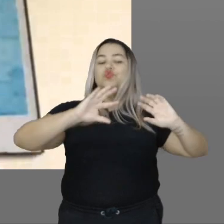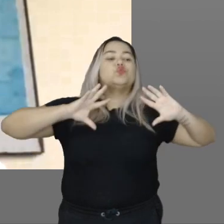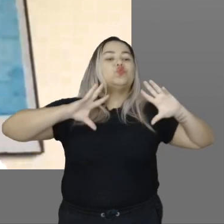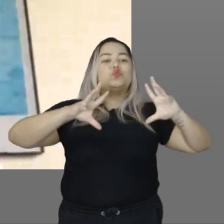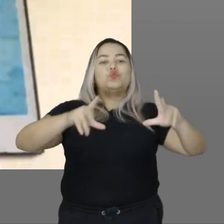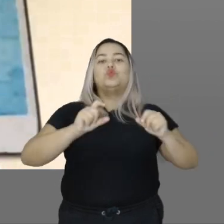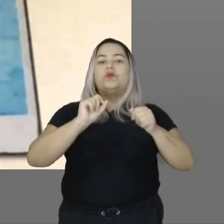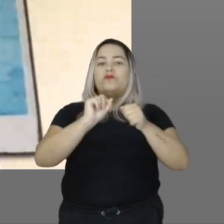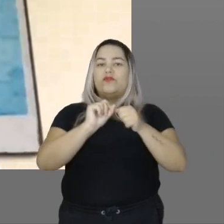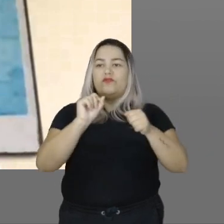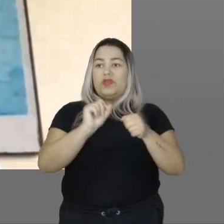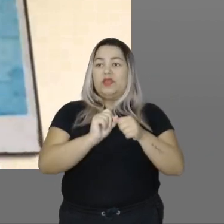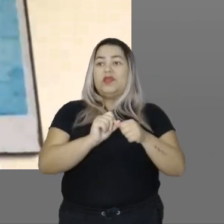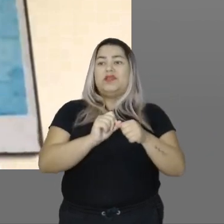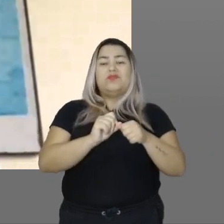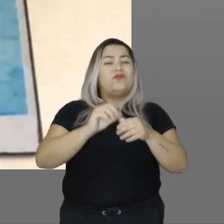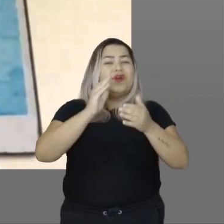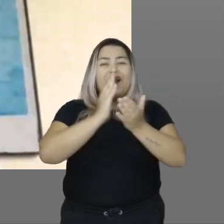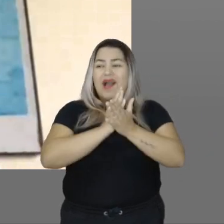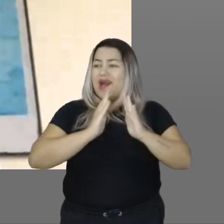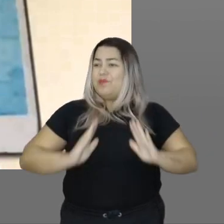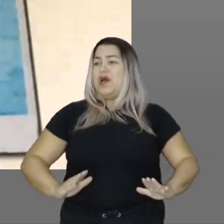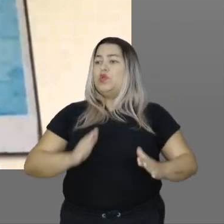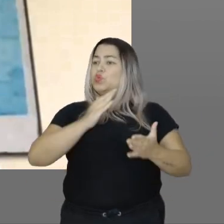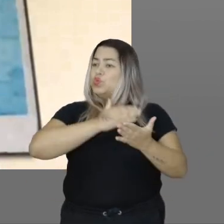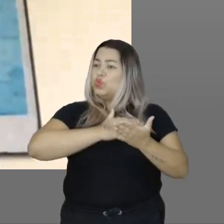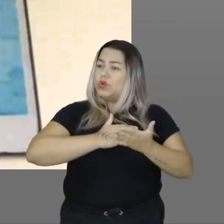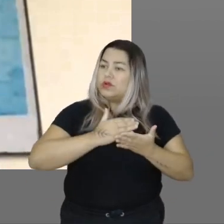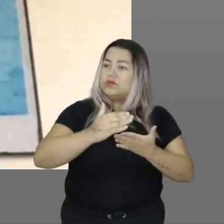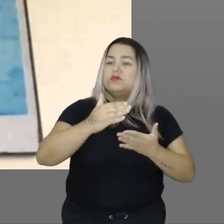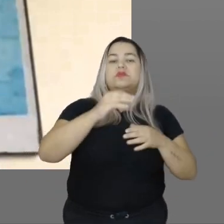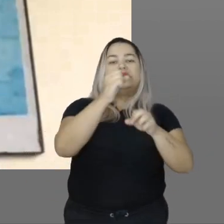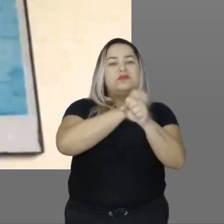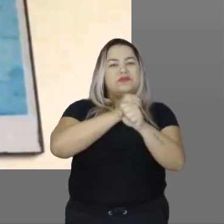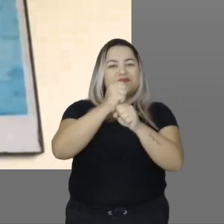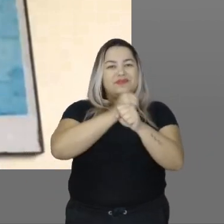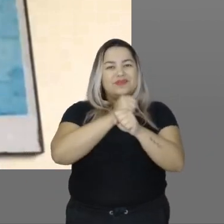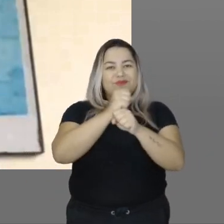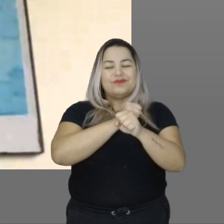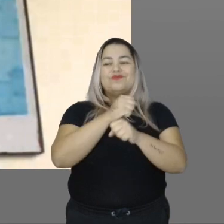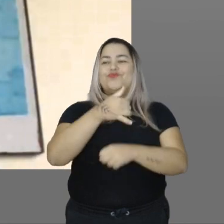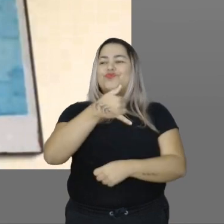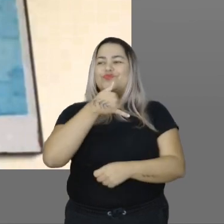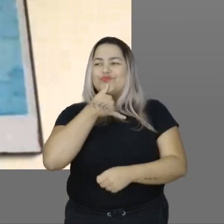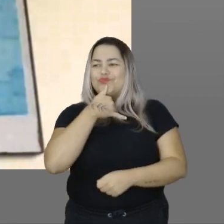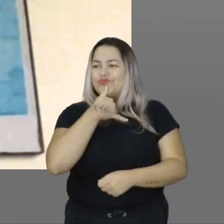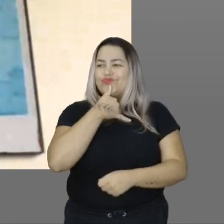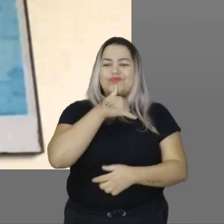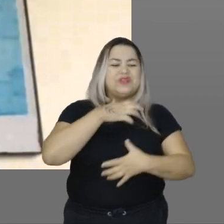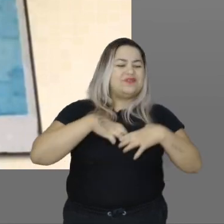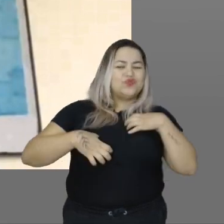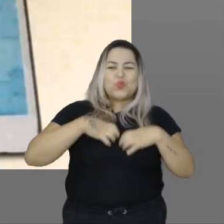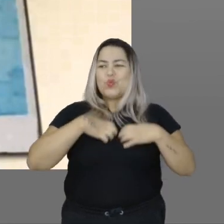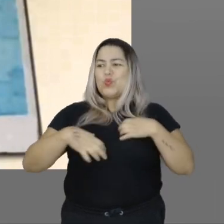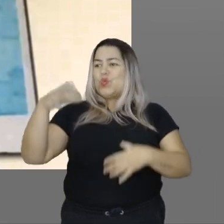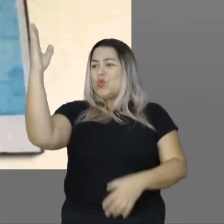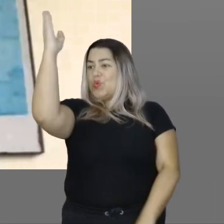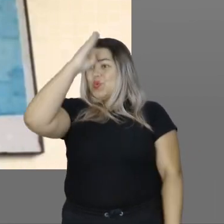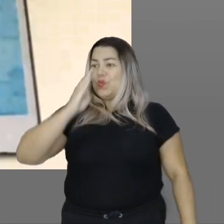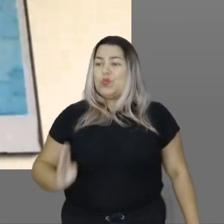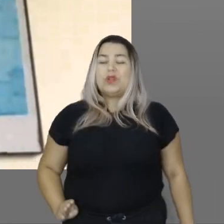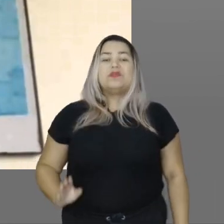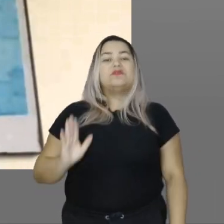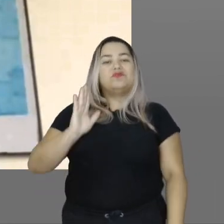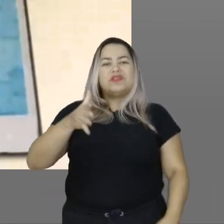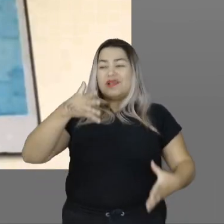que foi destruído durante estes anos tristes, né? Estes anos que o Brasil já